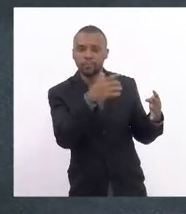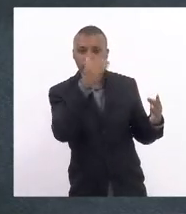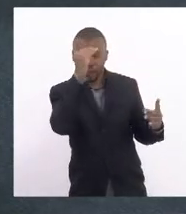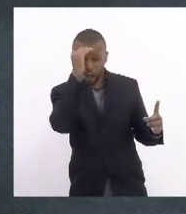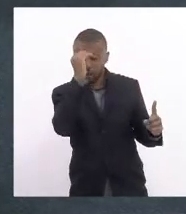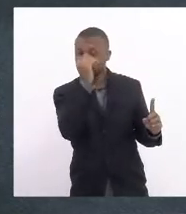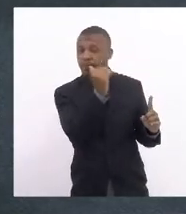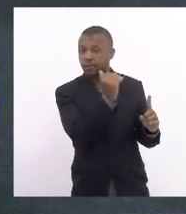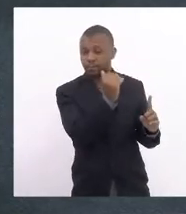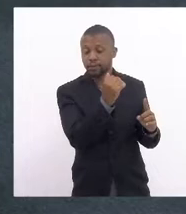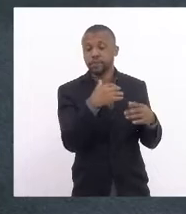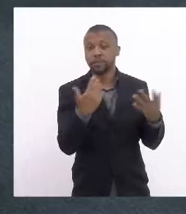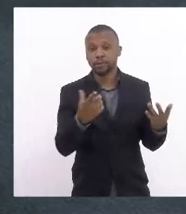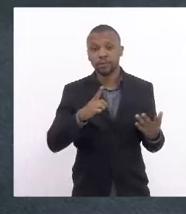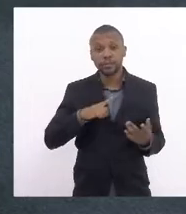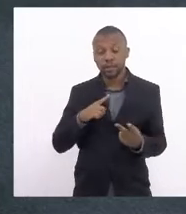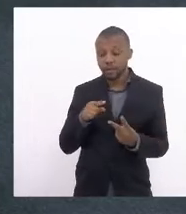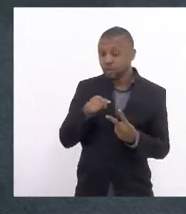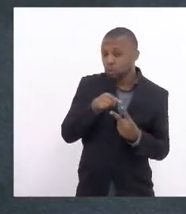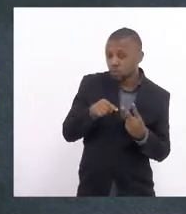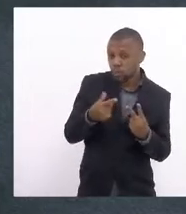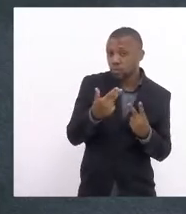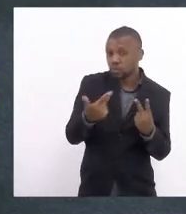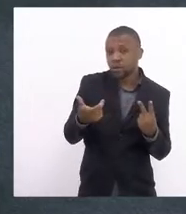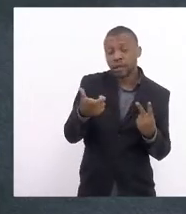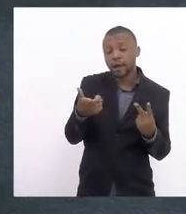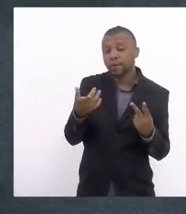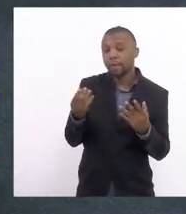tem dois aspectos que eu quero aqui pontuar.